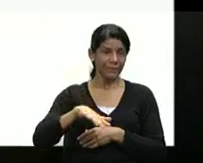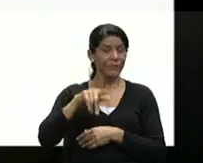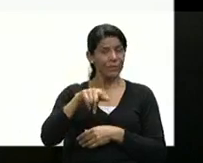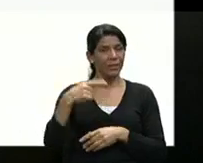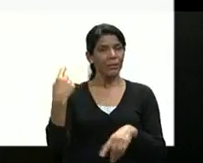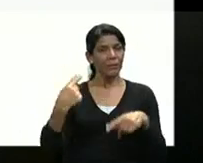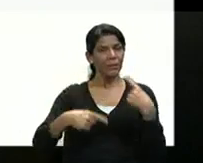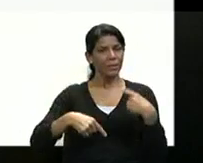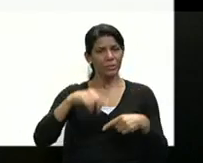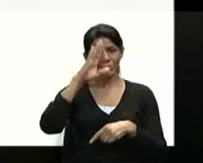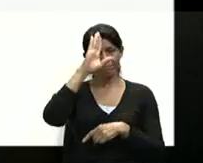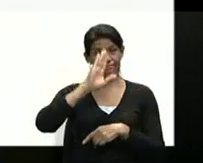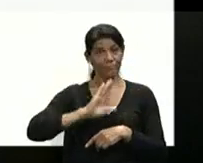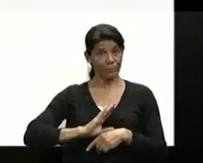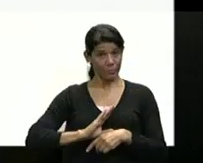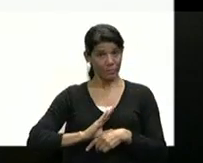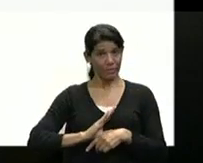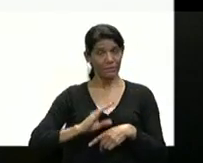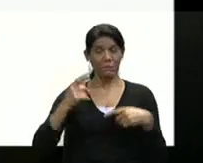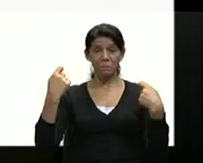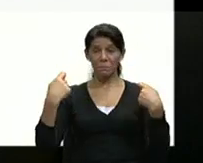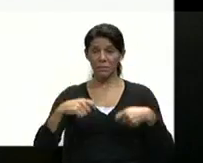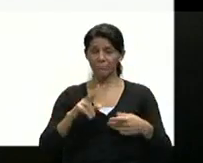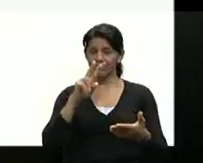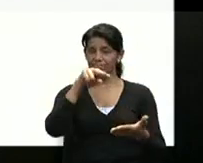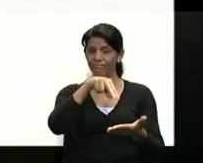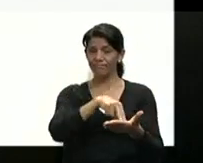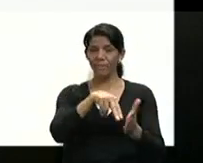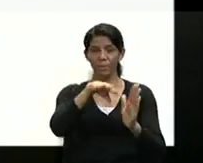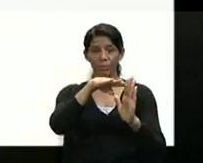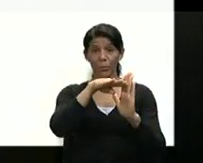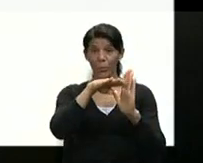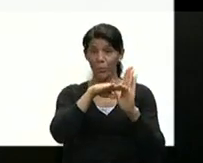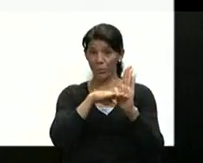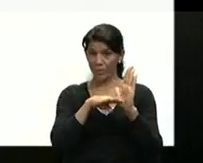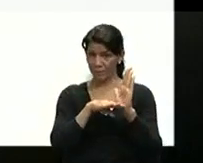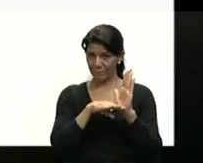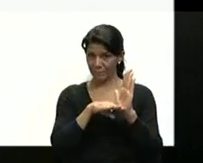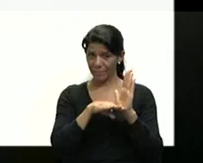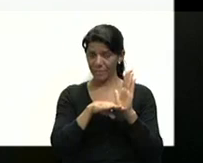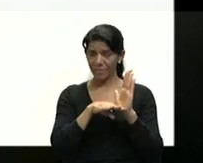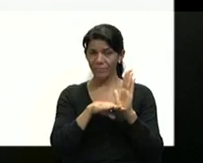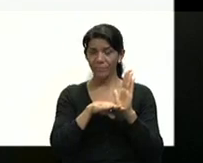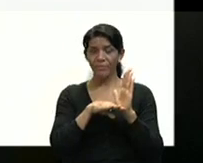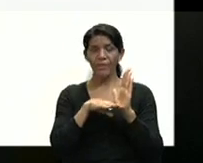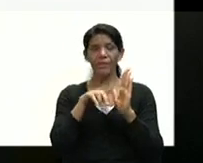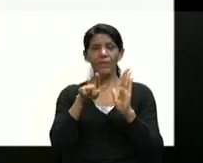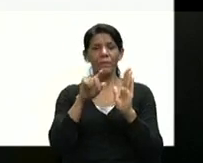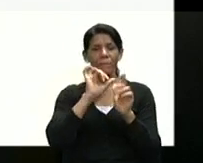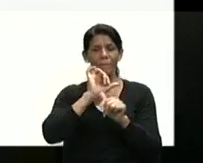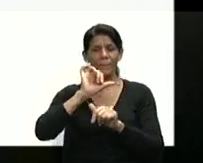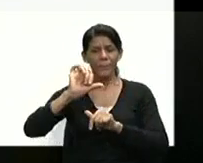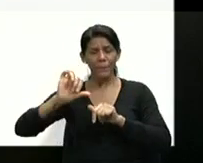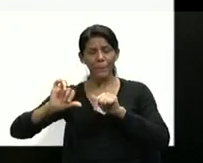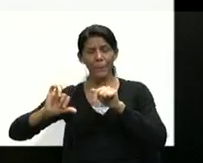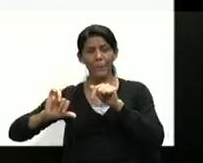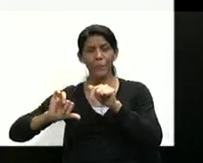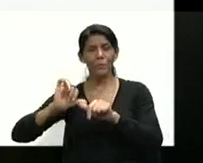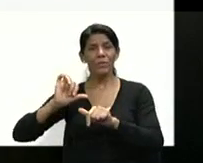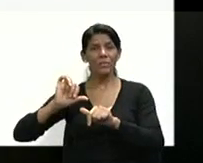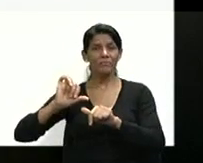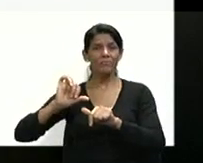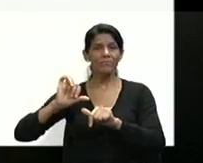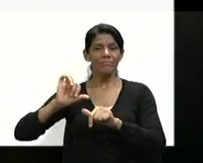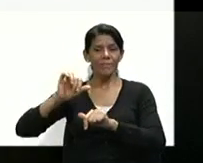essas políticas públicas, elas vão atuar com programas e ações que modificam as